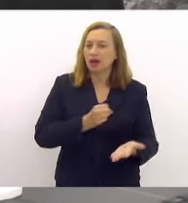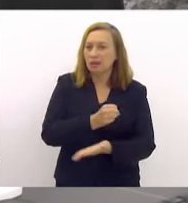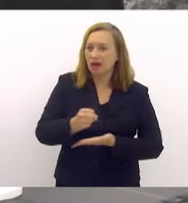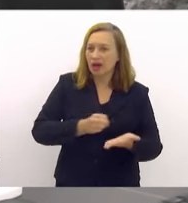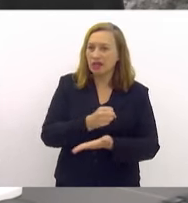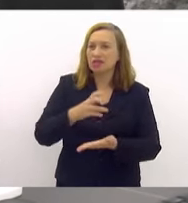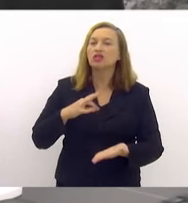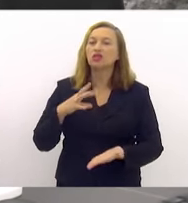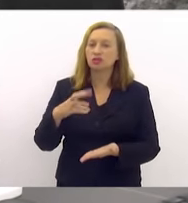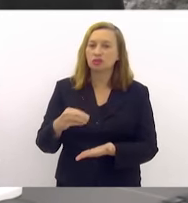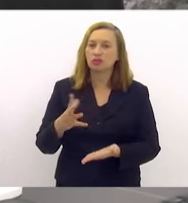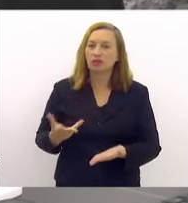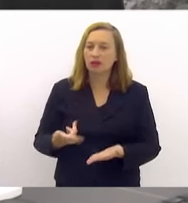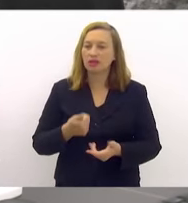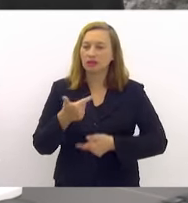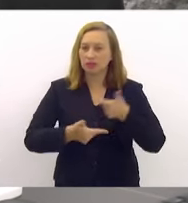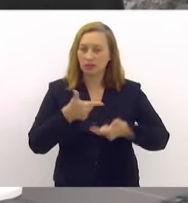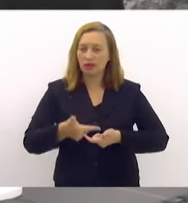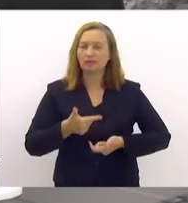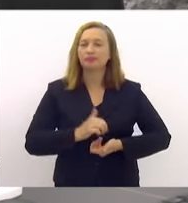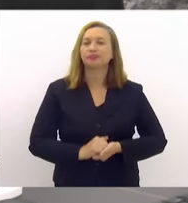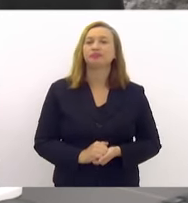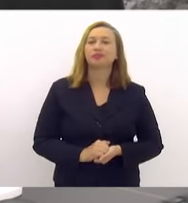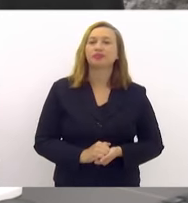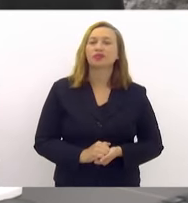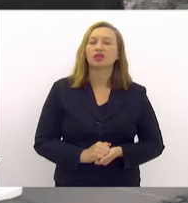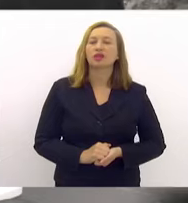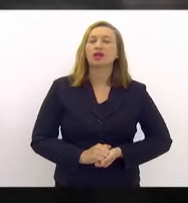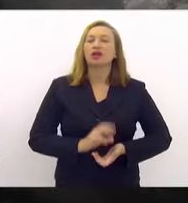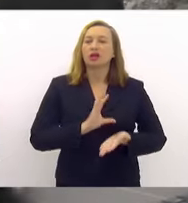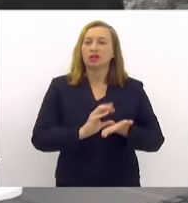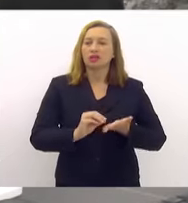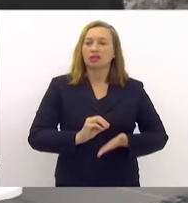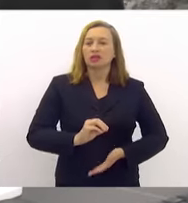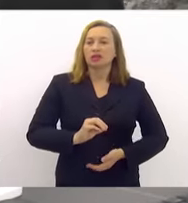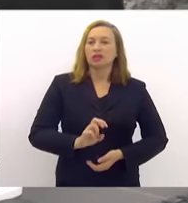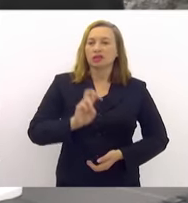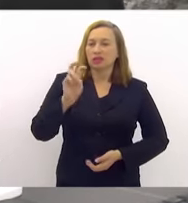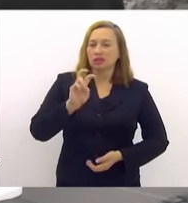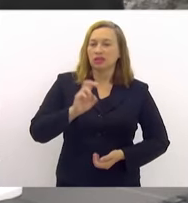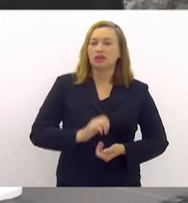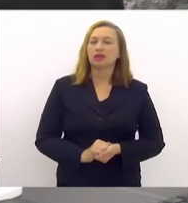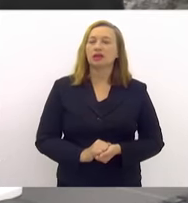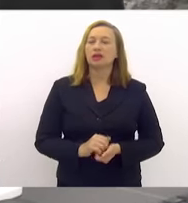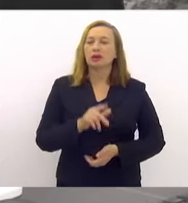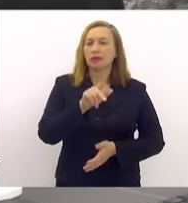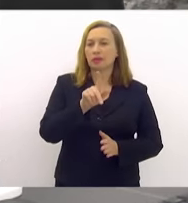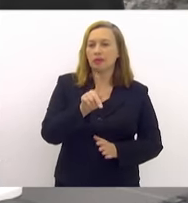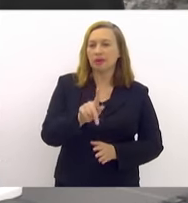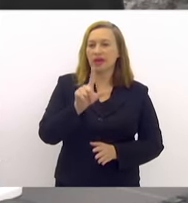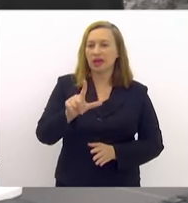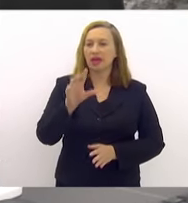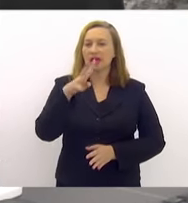a excepcionalidade. Item 5 da pauta. PL